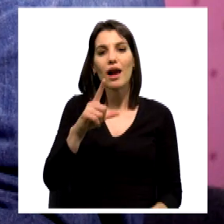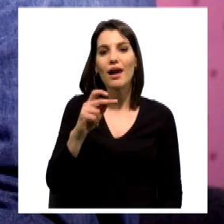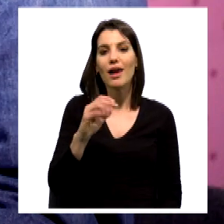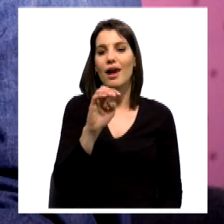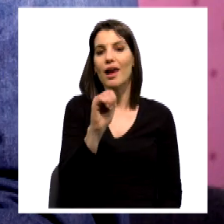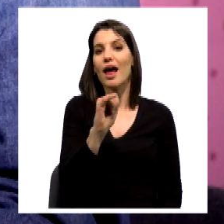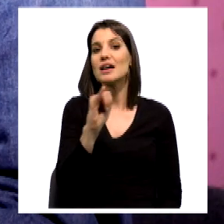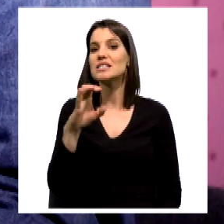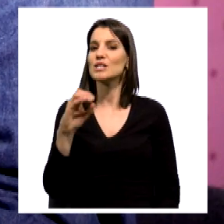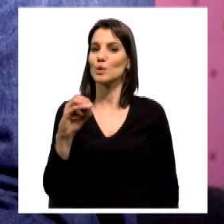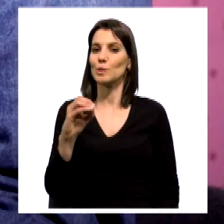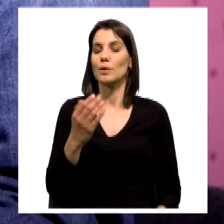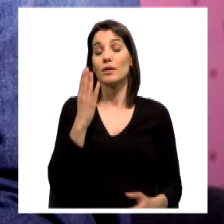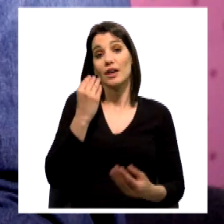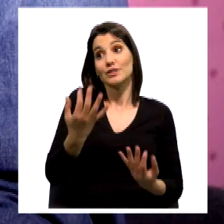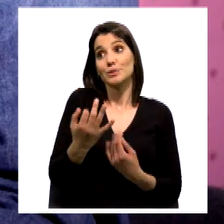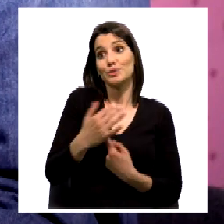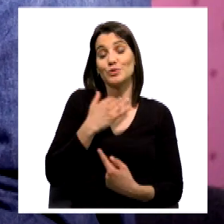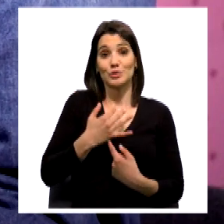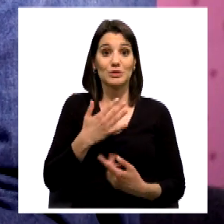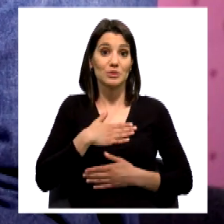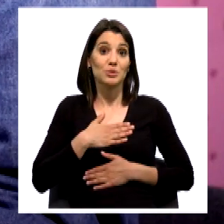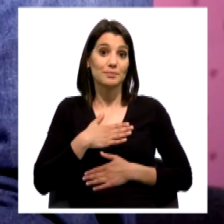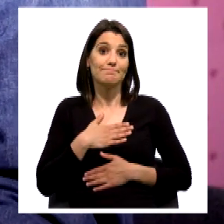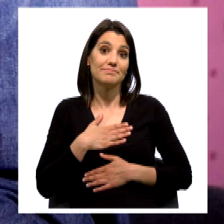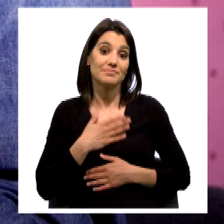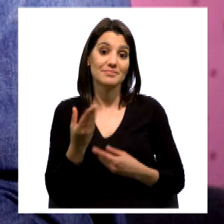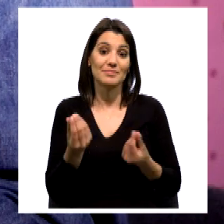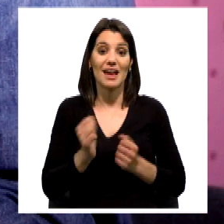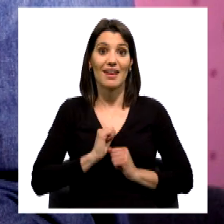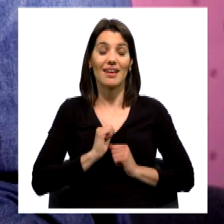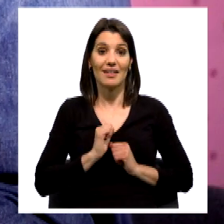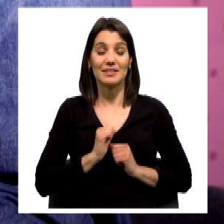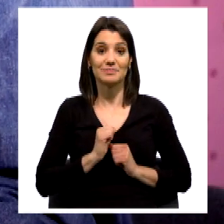clássica. Eu acho que isso me moldou, de algum modo, a